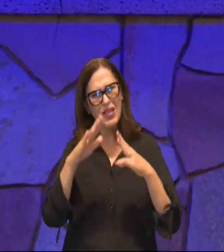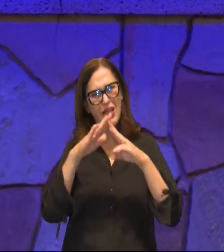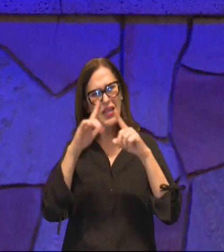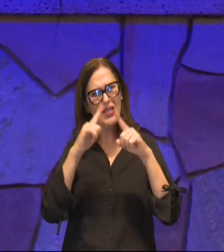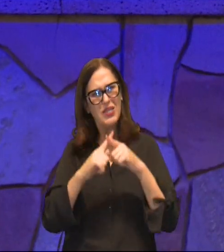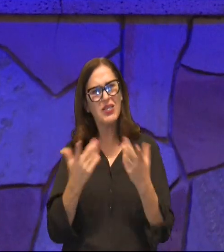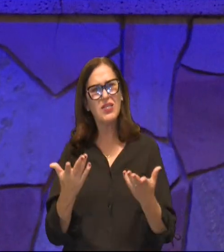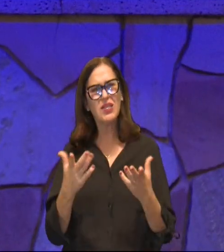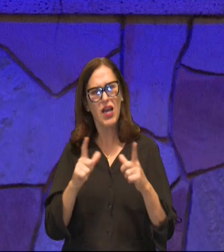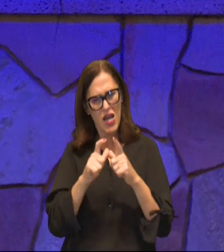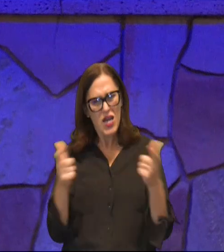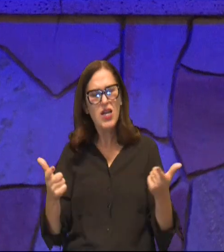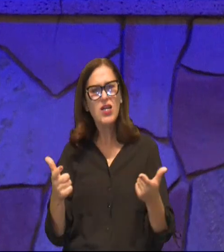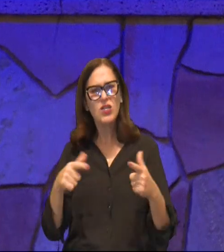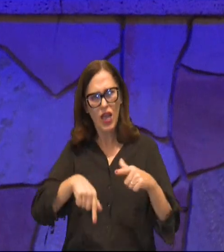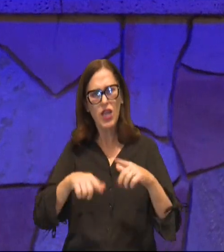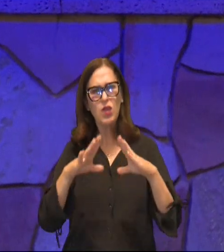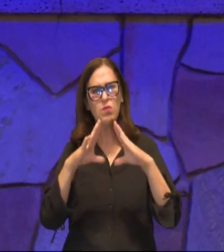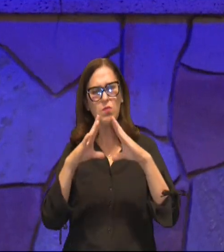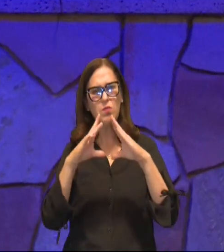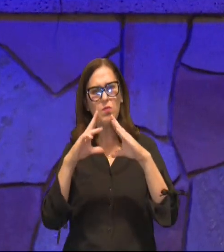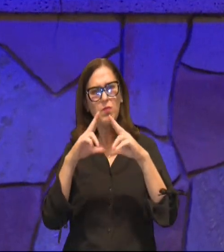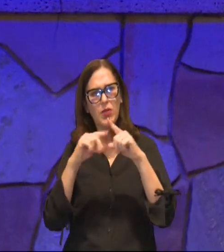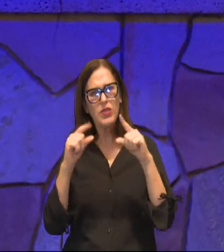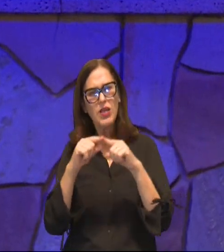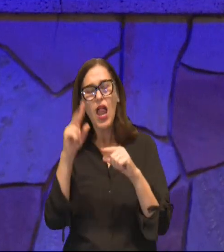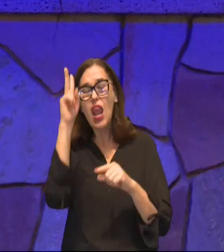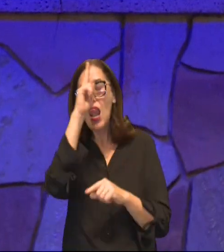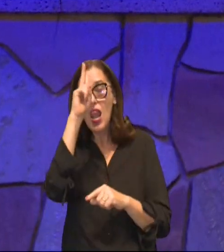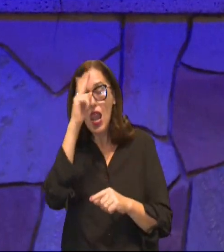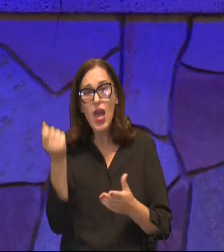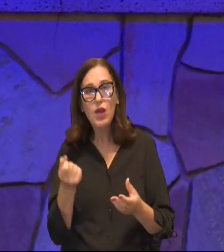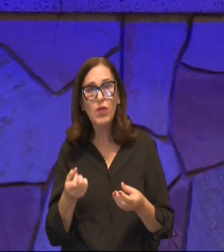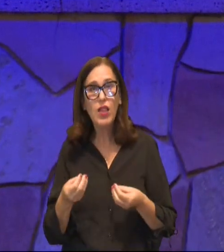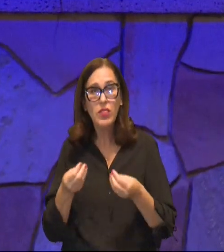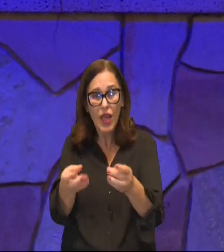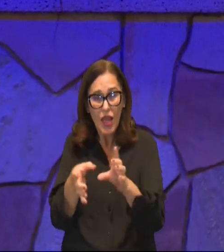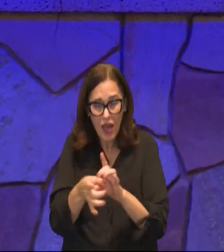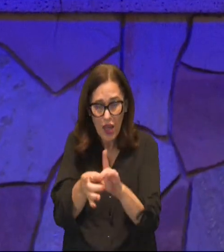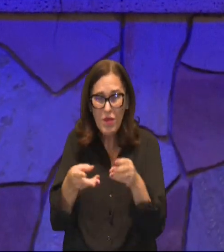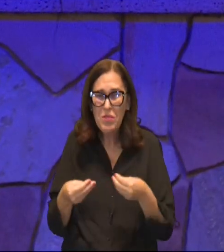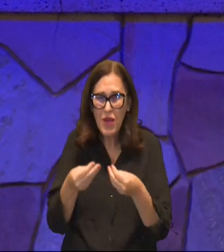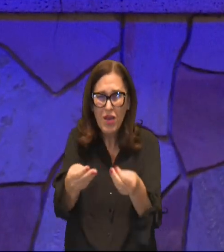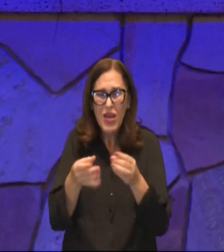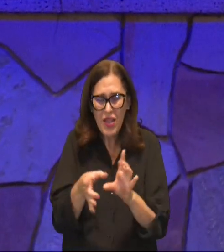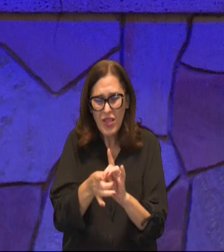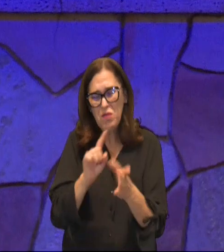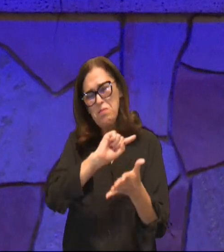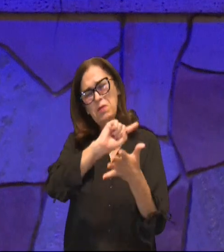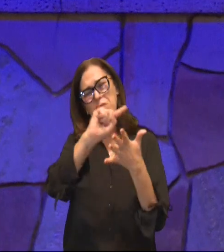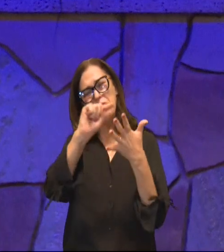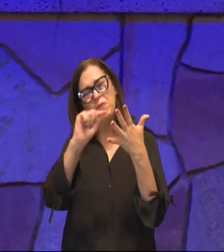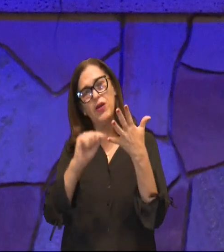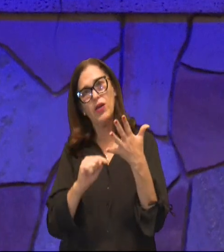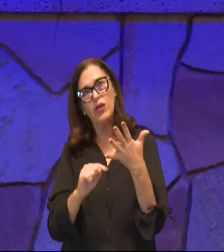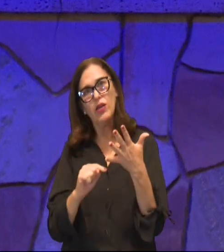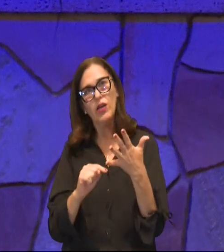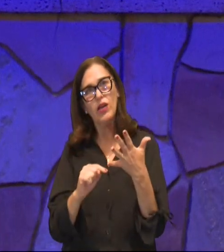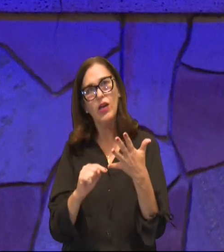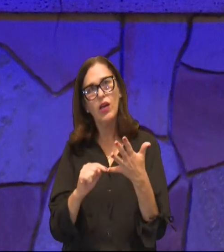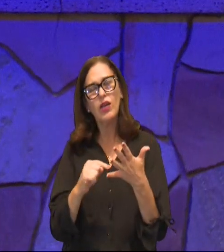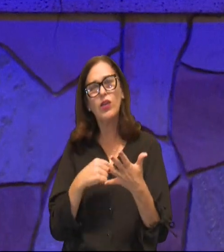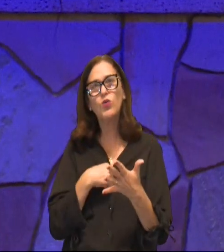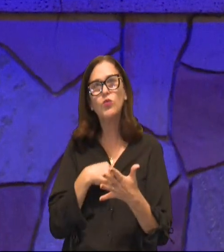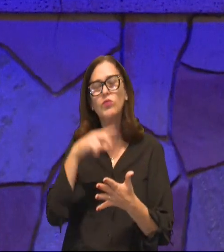Distrito Federal. Meu filho, lembre-se dos livramentos que eu te dei. E aí, queridos, eu tenho na minha vida